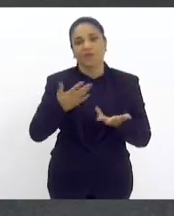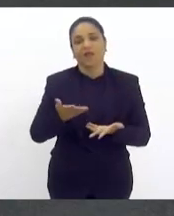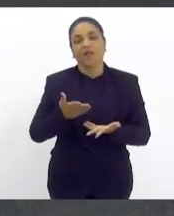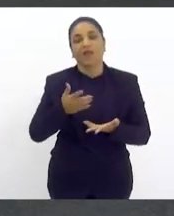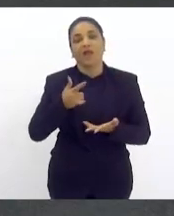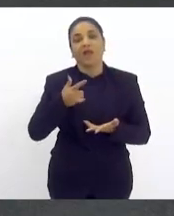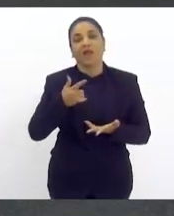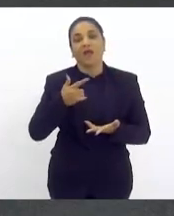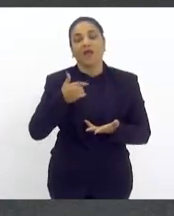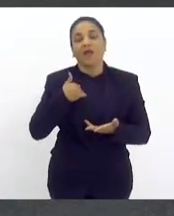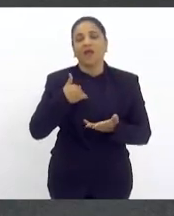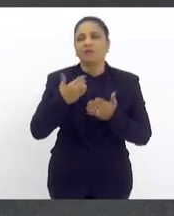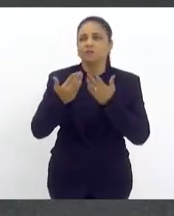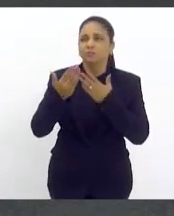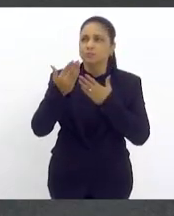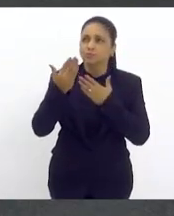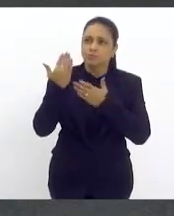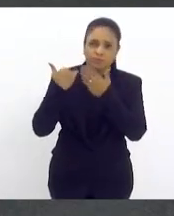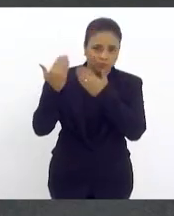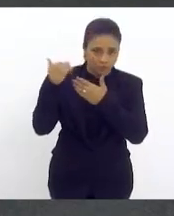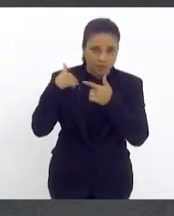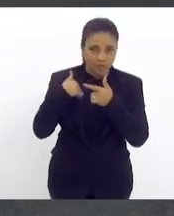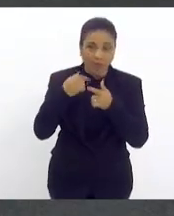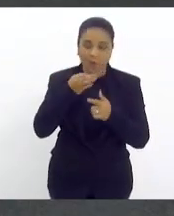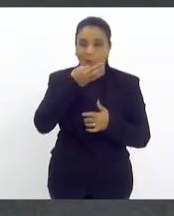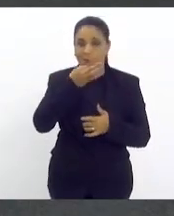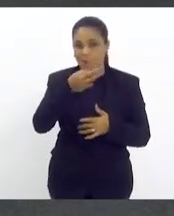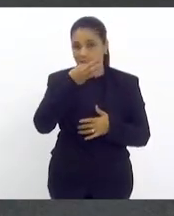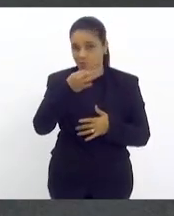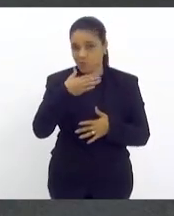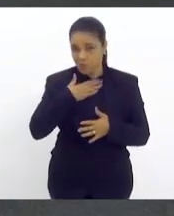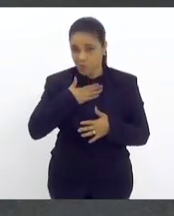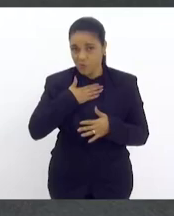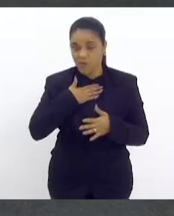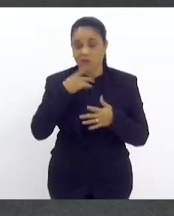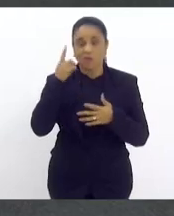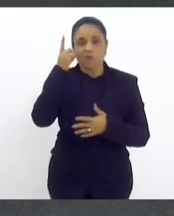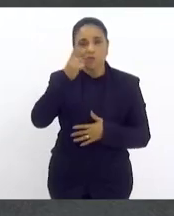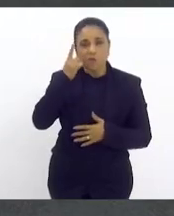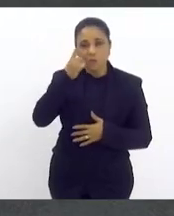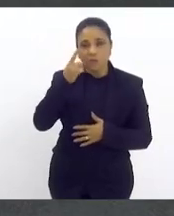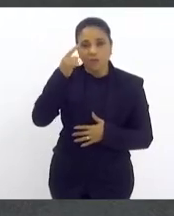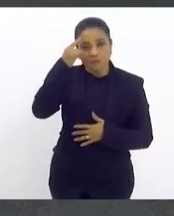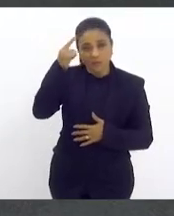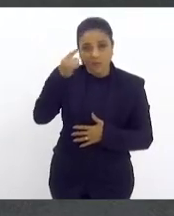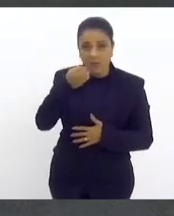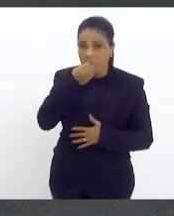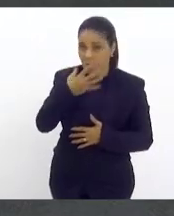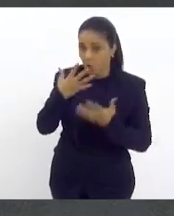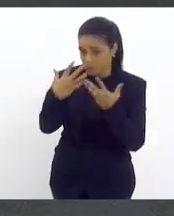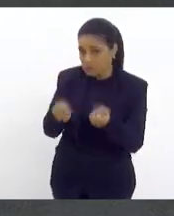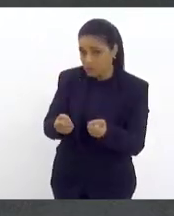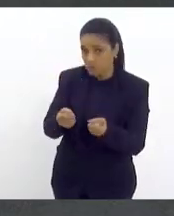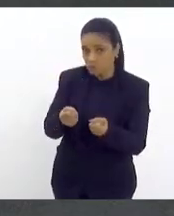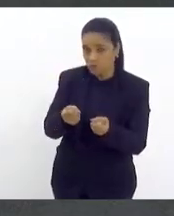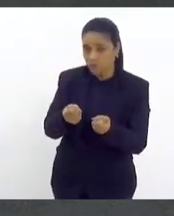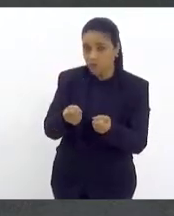e na época eu me lembro de eu ter proposto e os deputados Acharam a ideia boa que